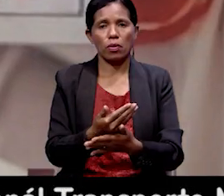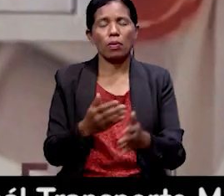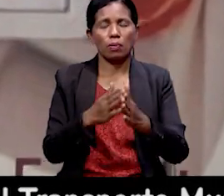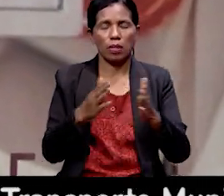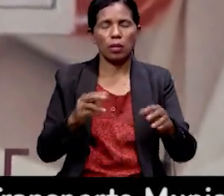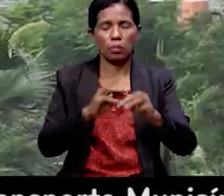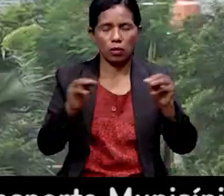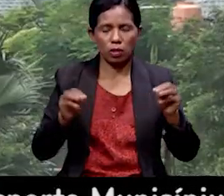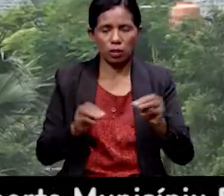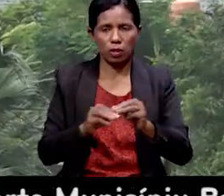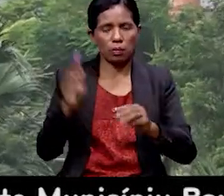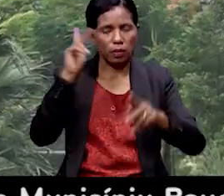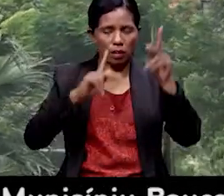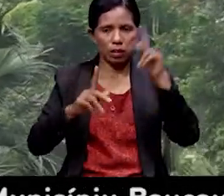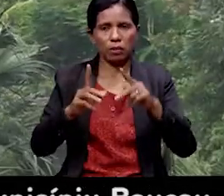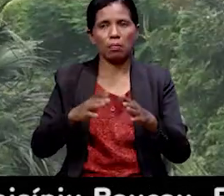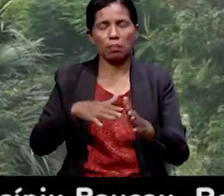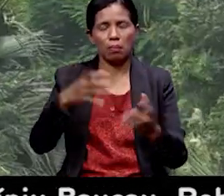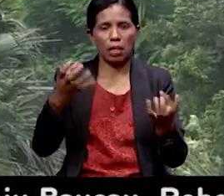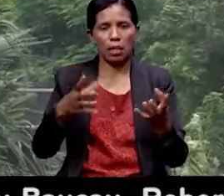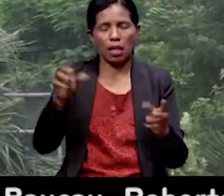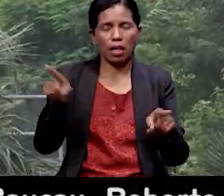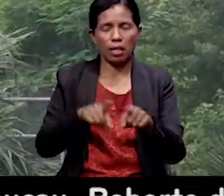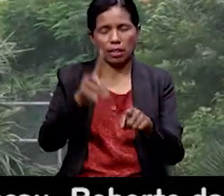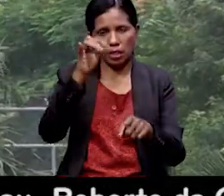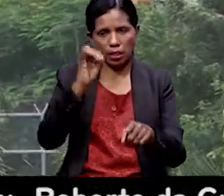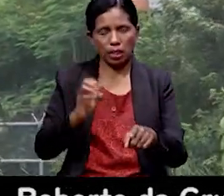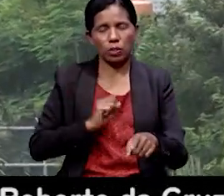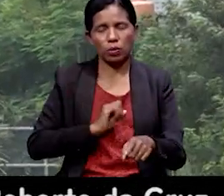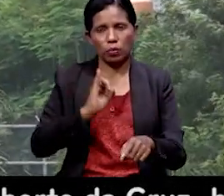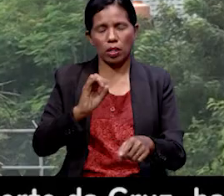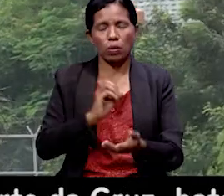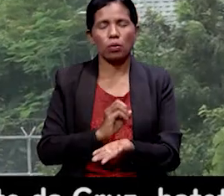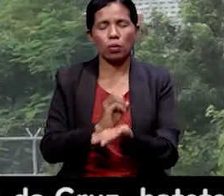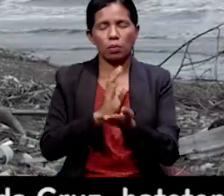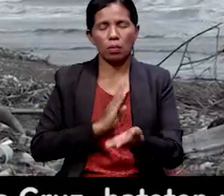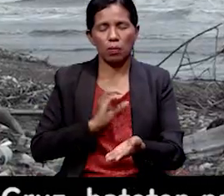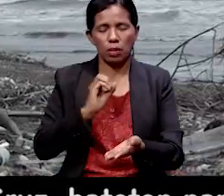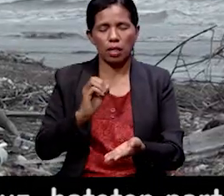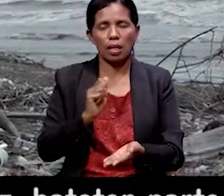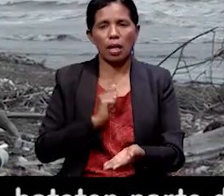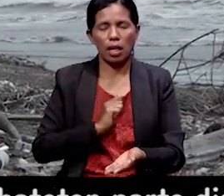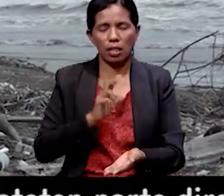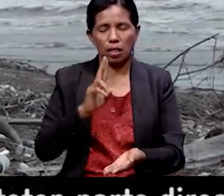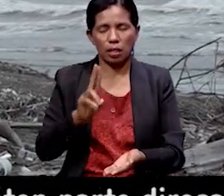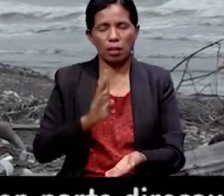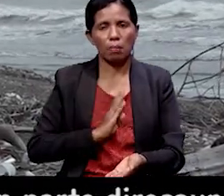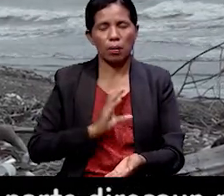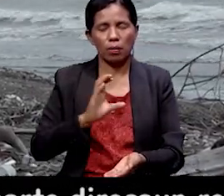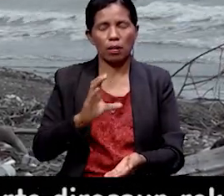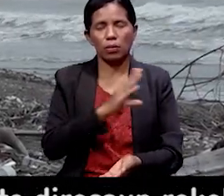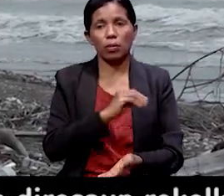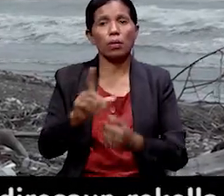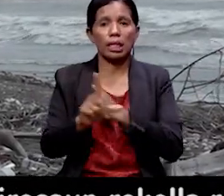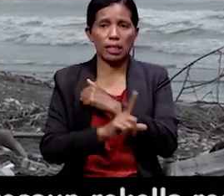número caso saima casa ne Sandili, Covalima, Raiua, Bobonaro, Ainaru, Aileu, Baucau, Nolikisa.